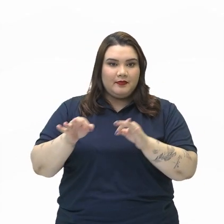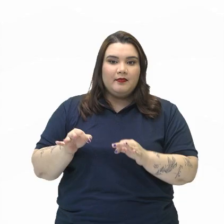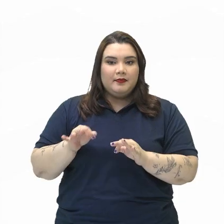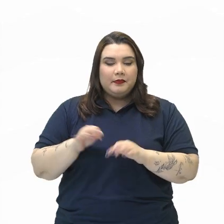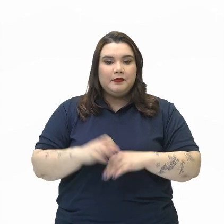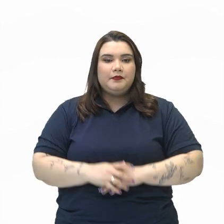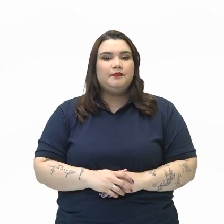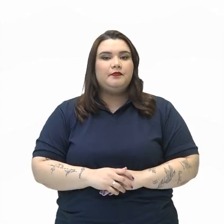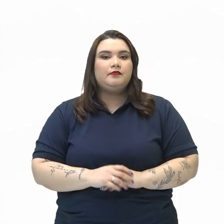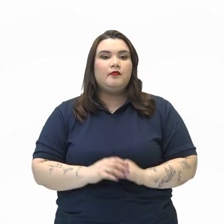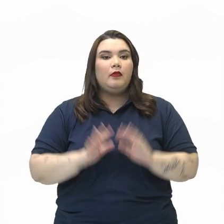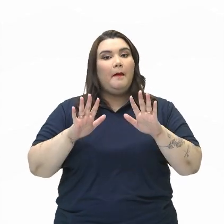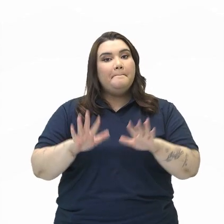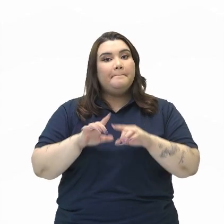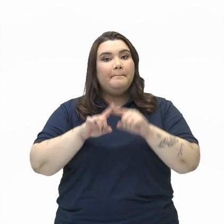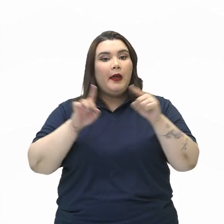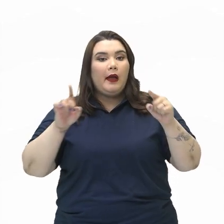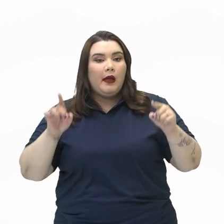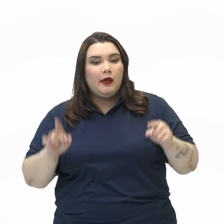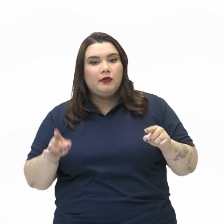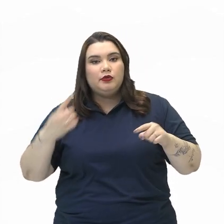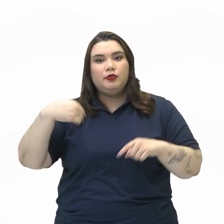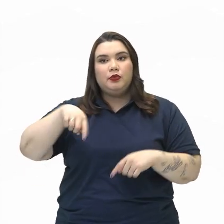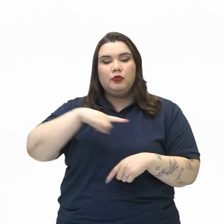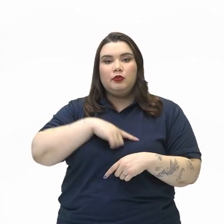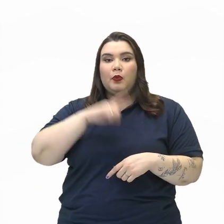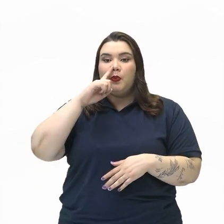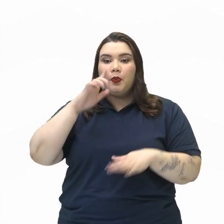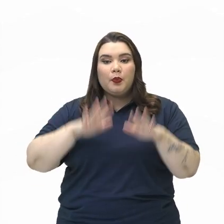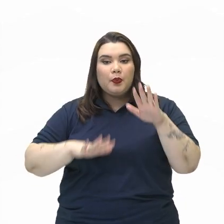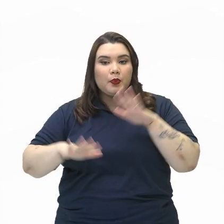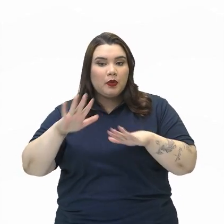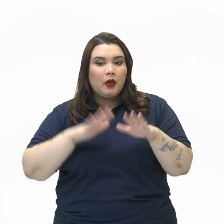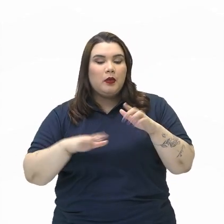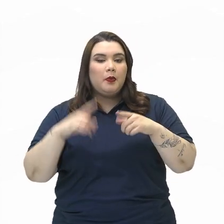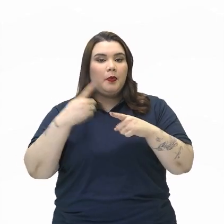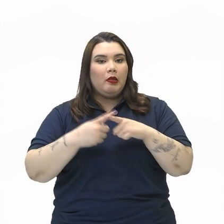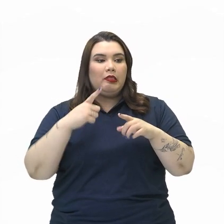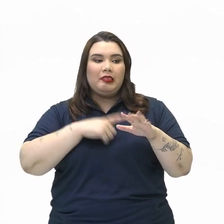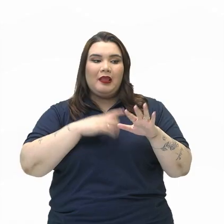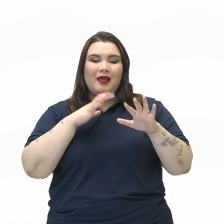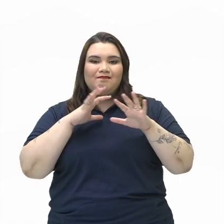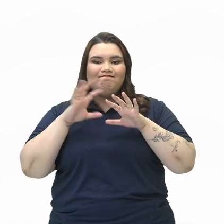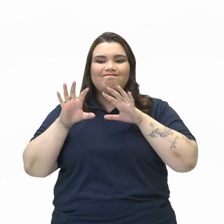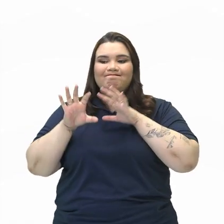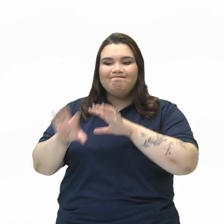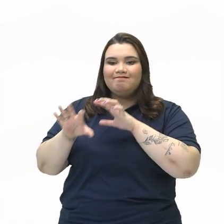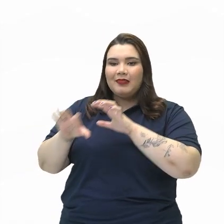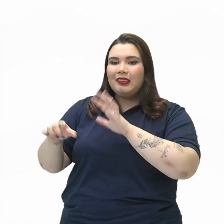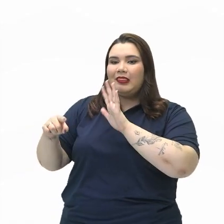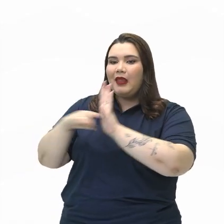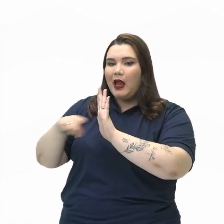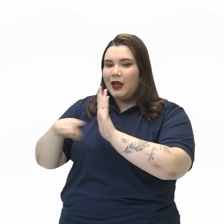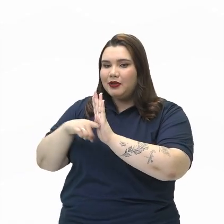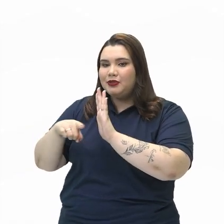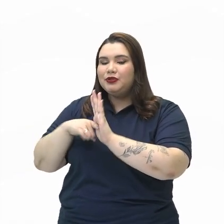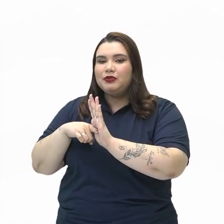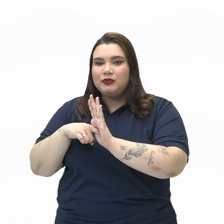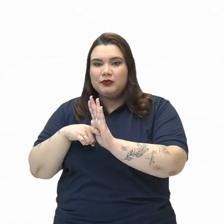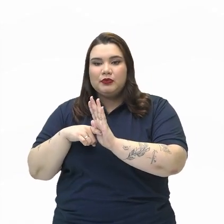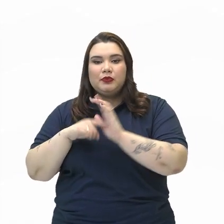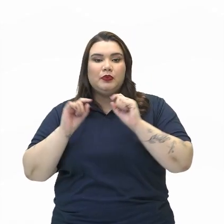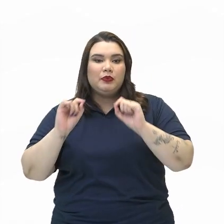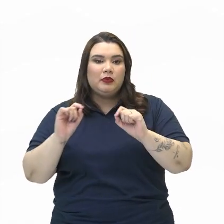então? Mas a gente tem que ter cuidado porque existem também as influências negativas, como, por exemplo, a questão